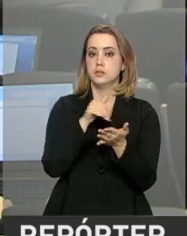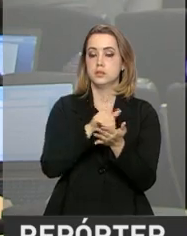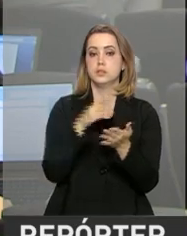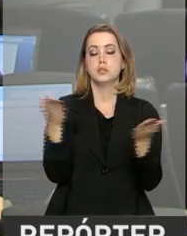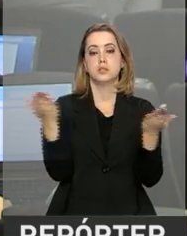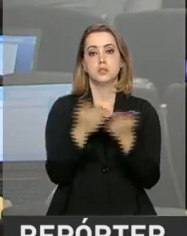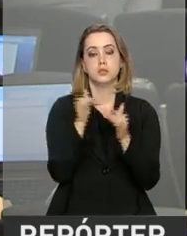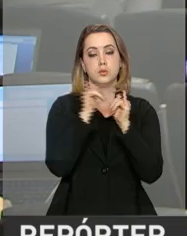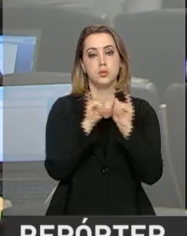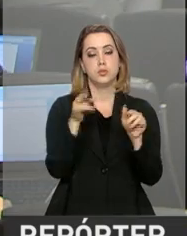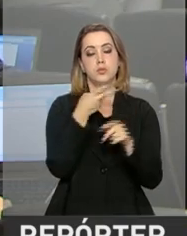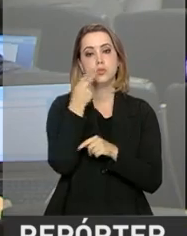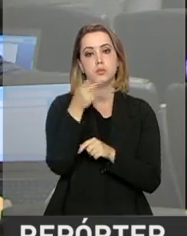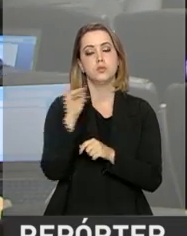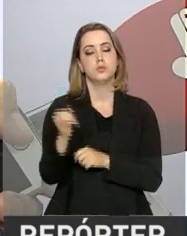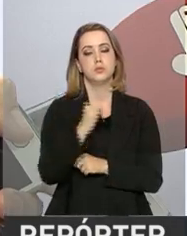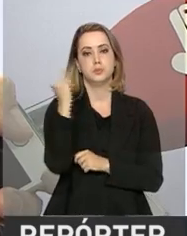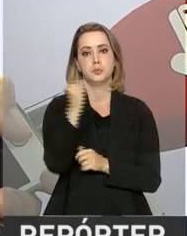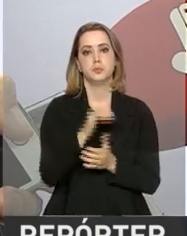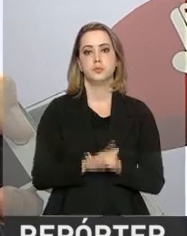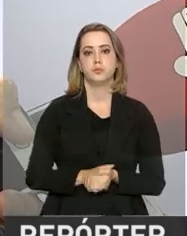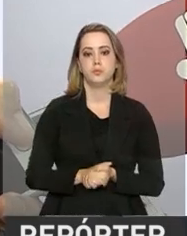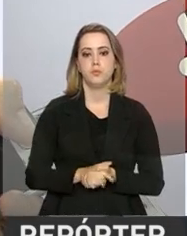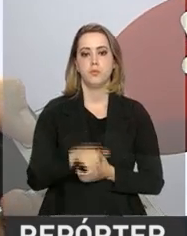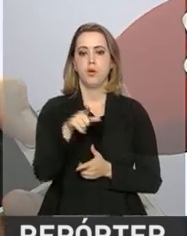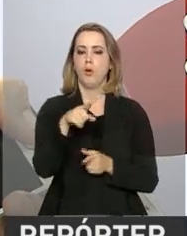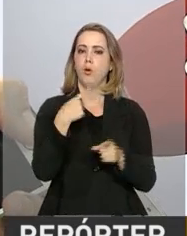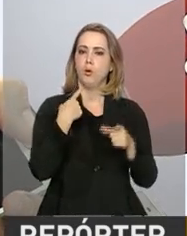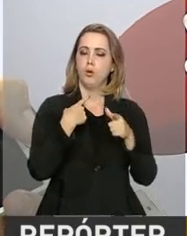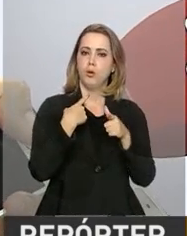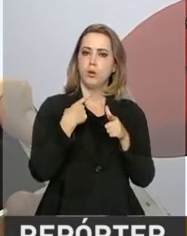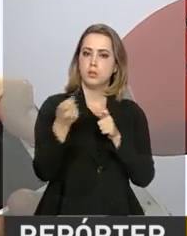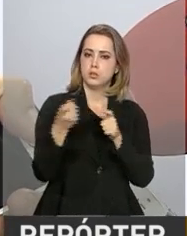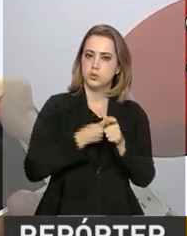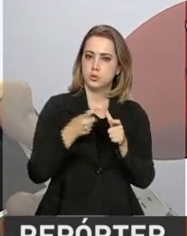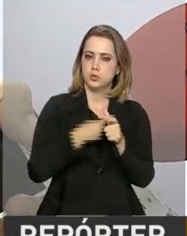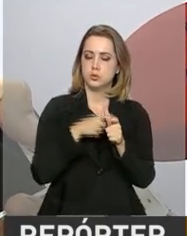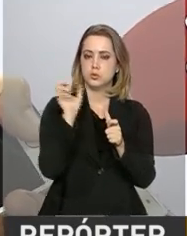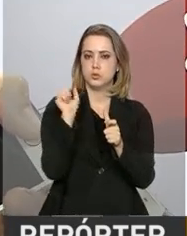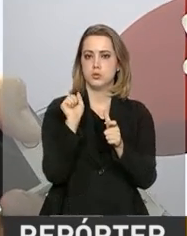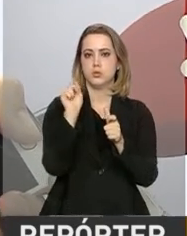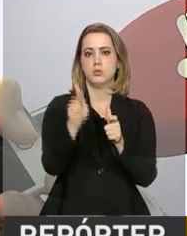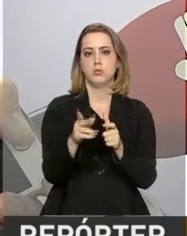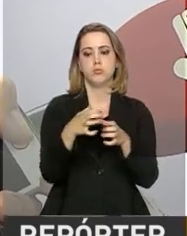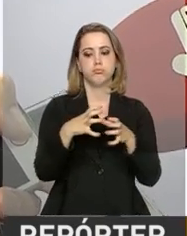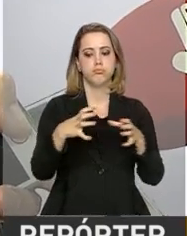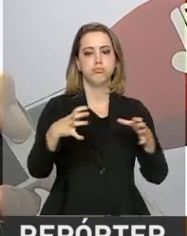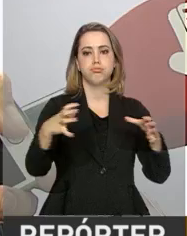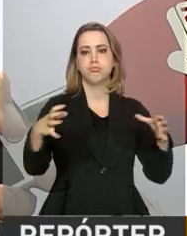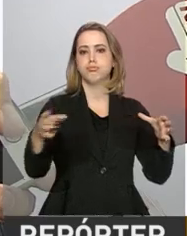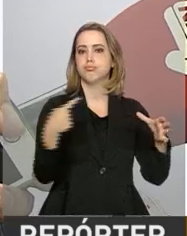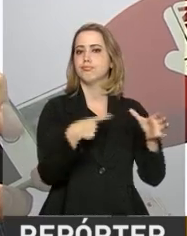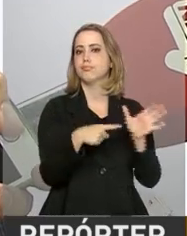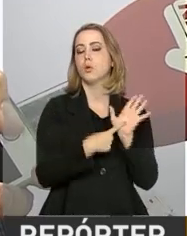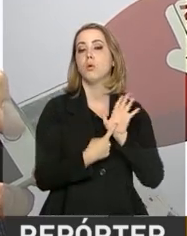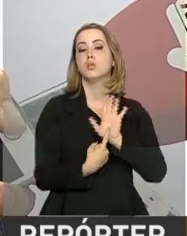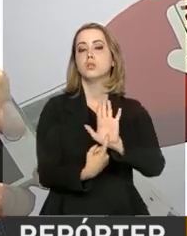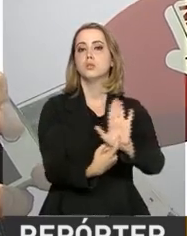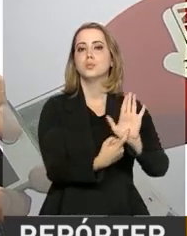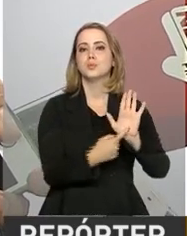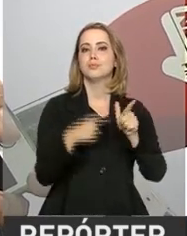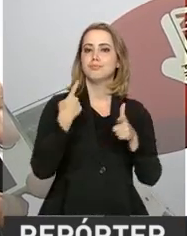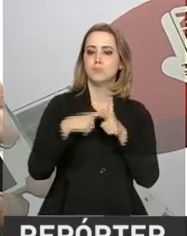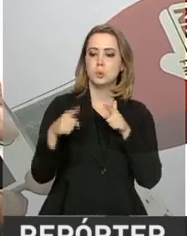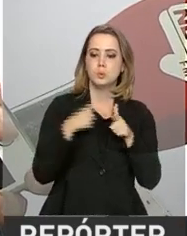Previdência para garantir o futuro do sistema. Que o déficit da Previdência, no tamanho que ele está, ele revela um